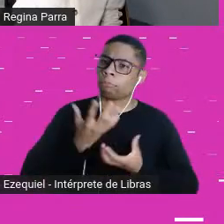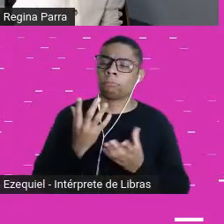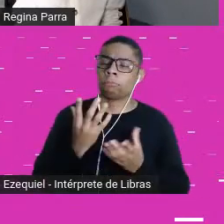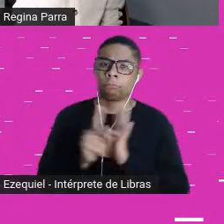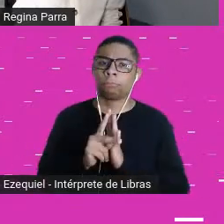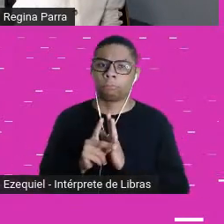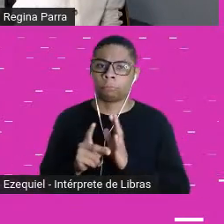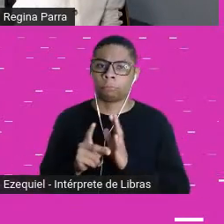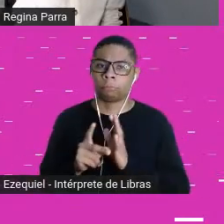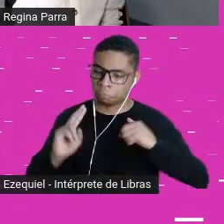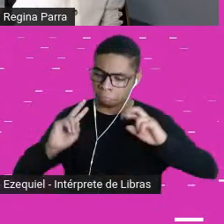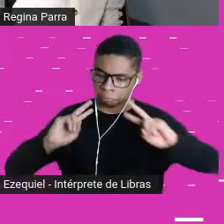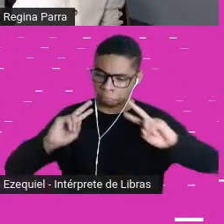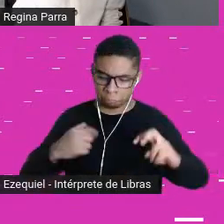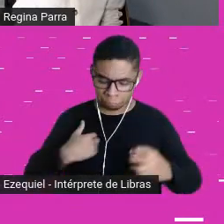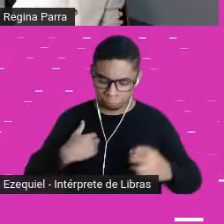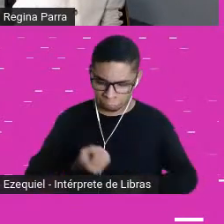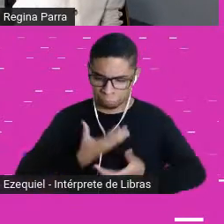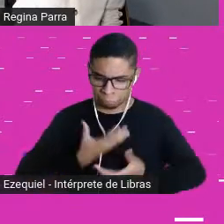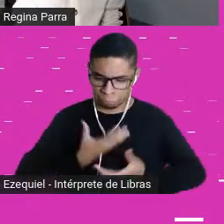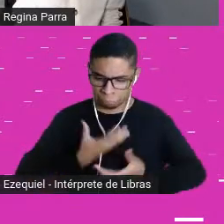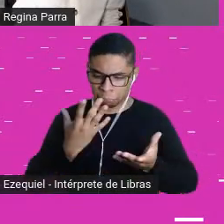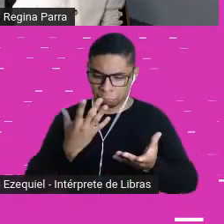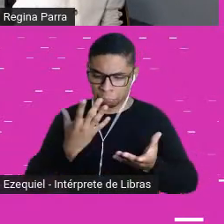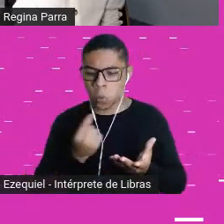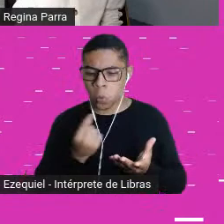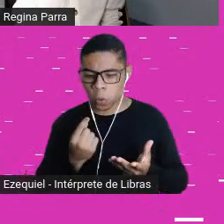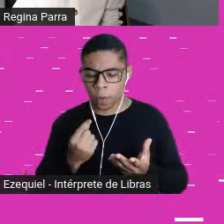Conseguir, através da minha intuição,